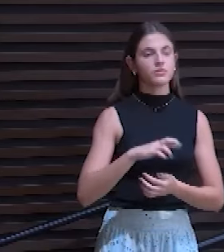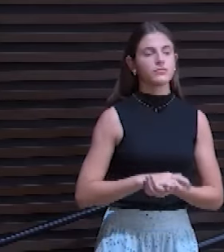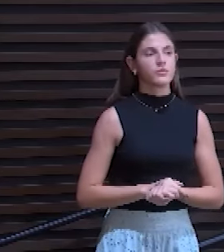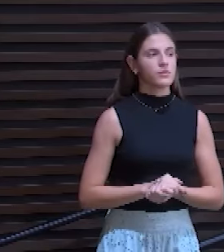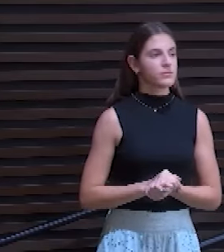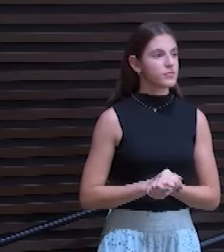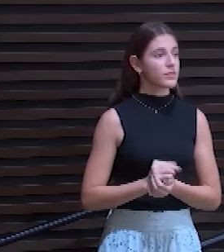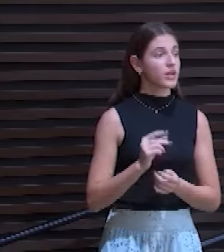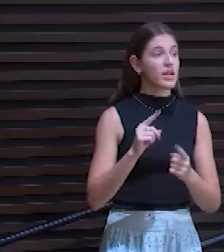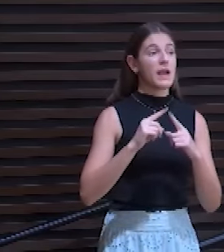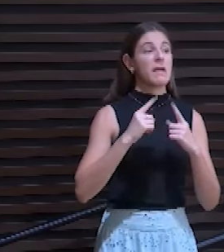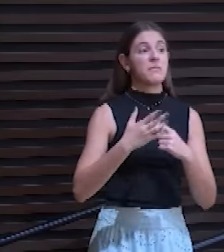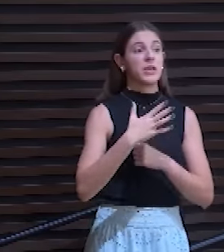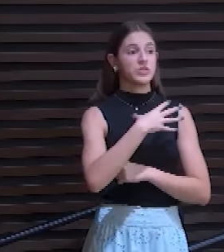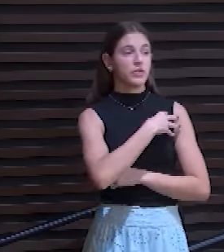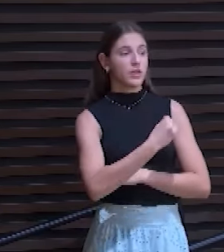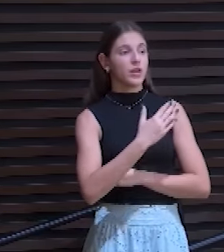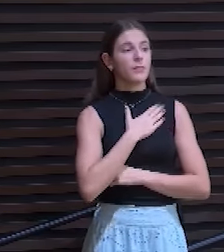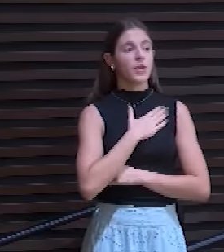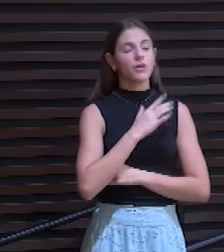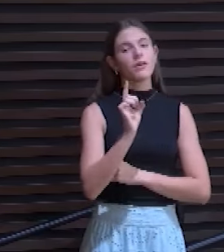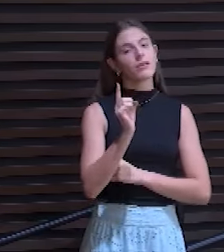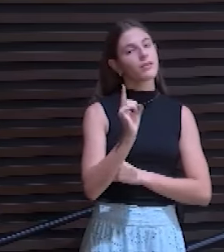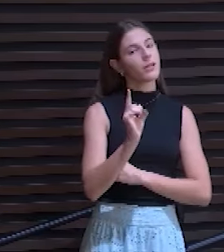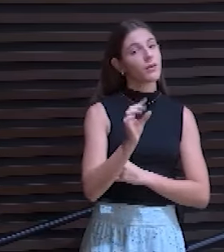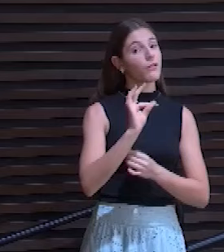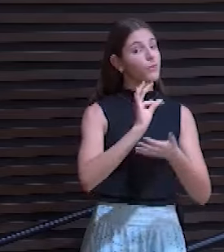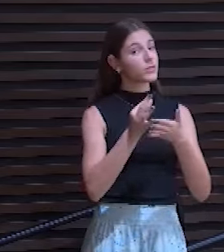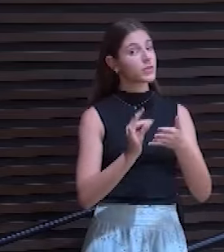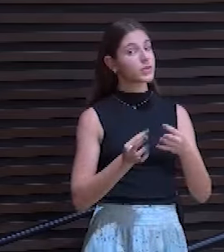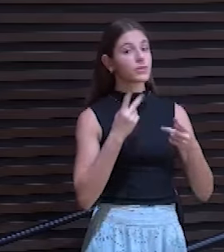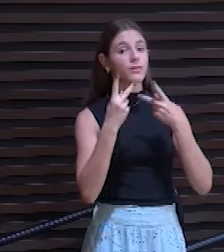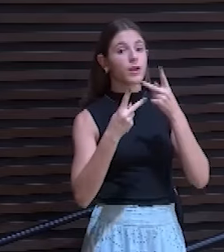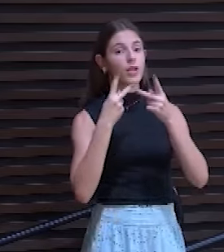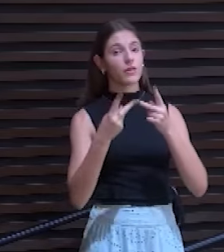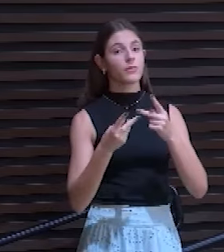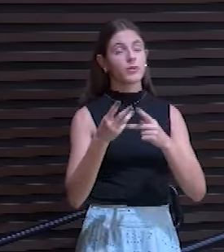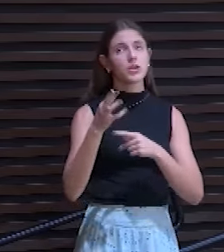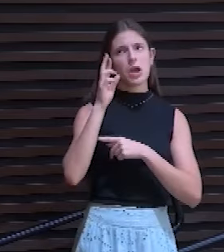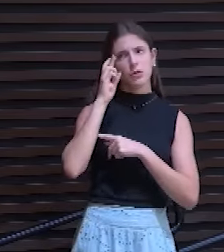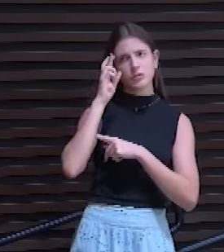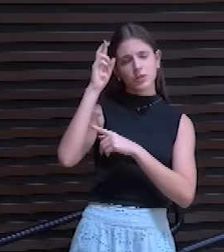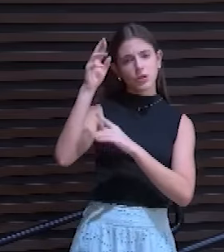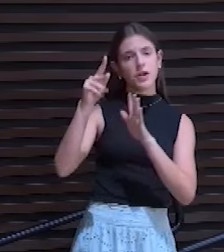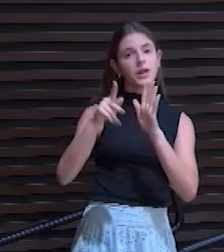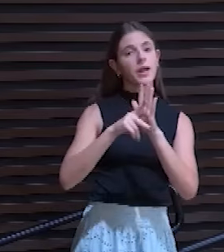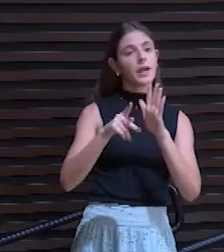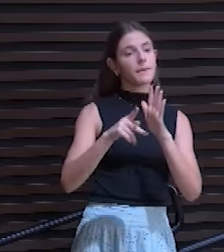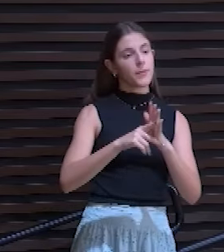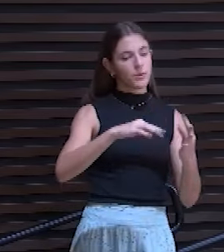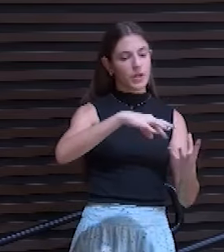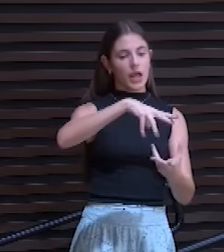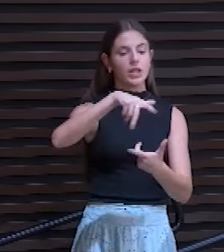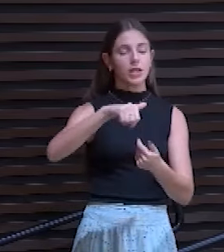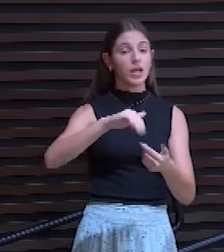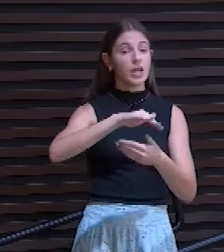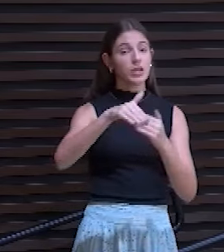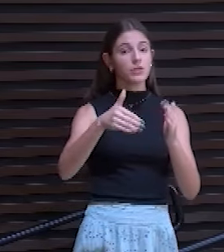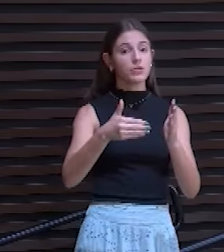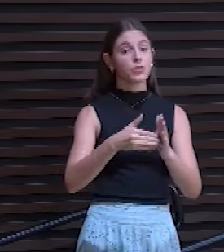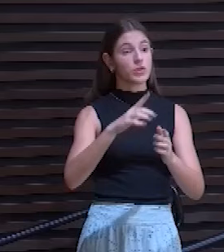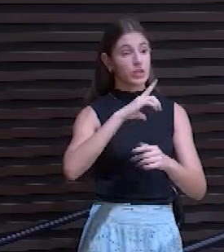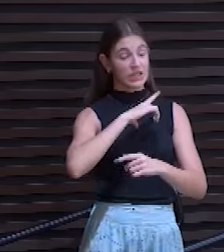Não, mas o filho é meu, não é seu. O texto está dizendo aqui, ao Senhor pertence a terra e tudo que nela se